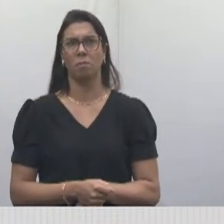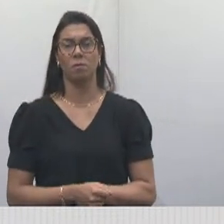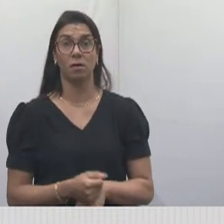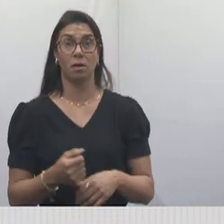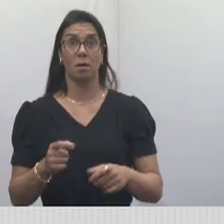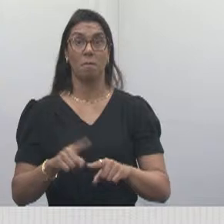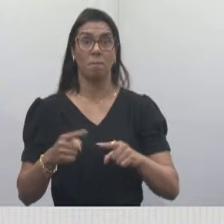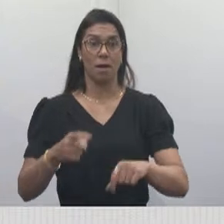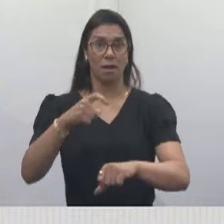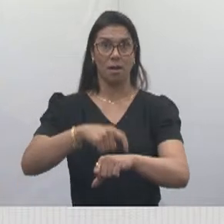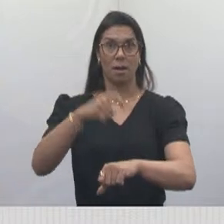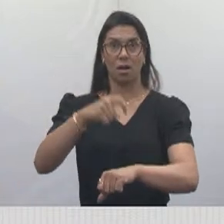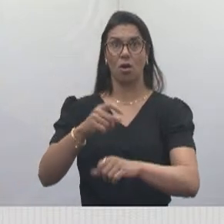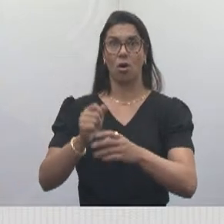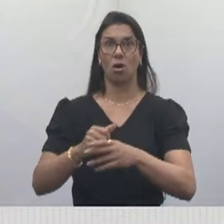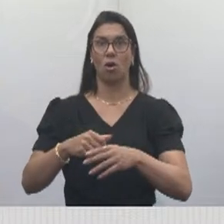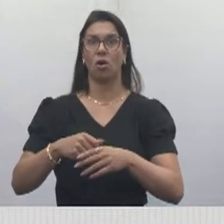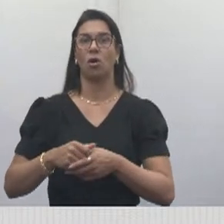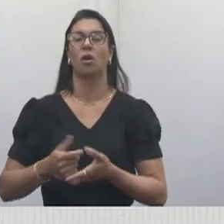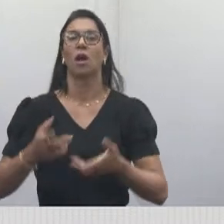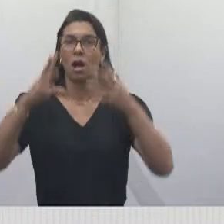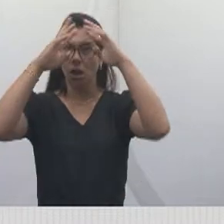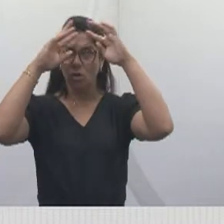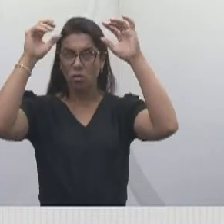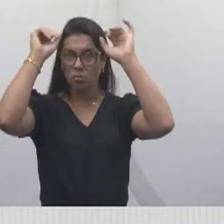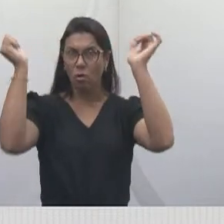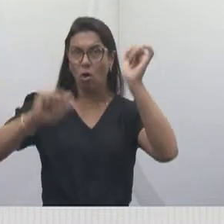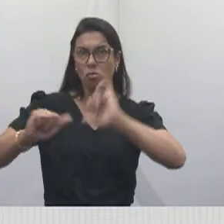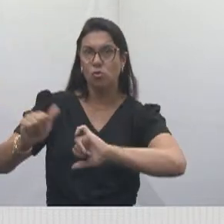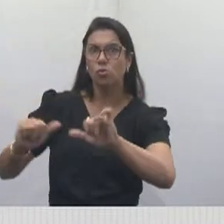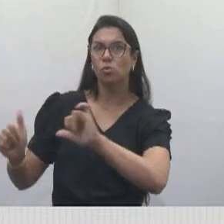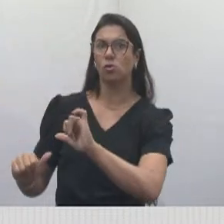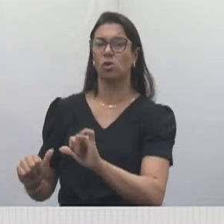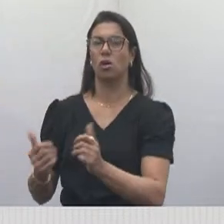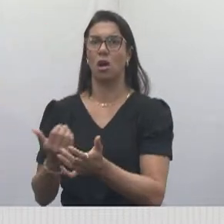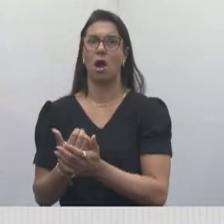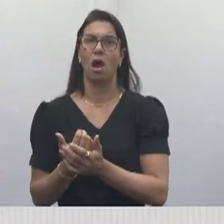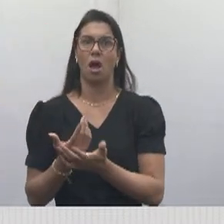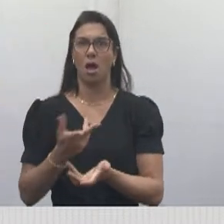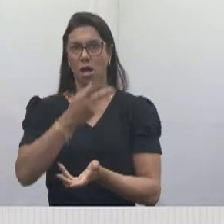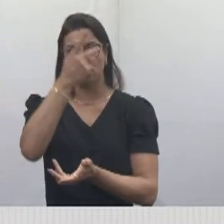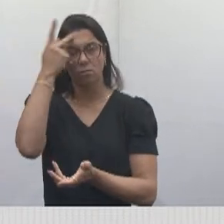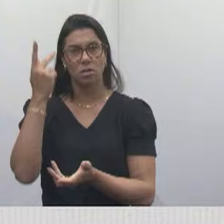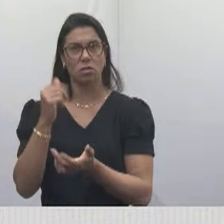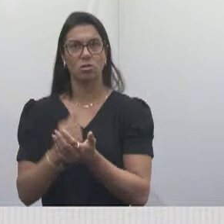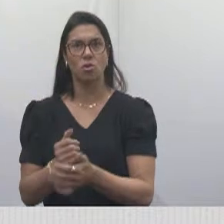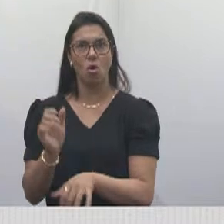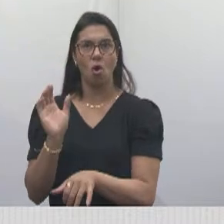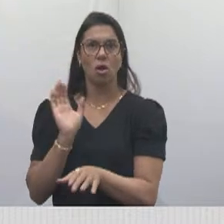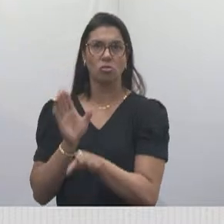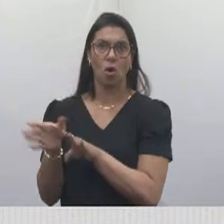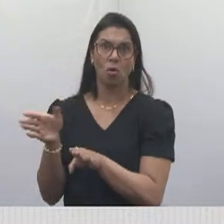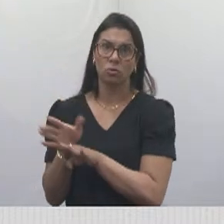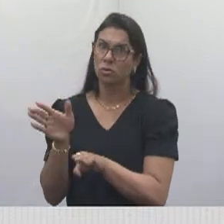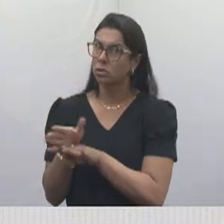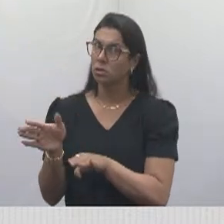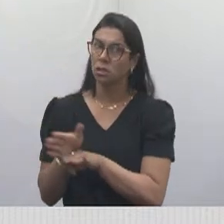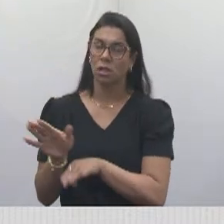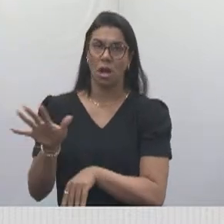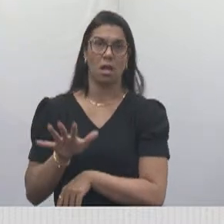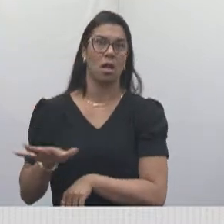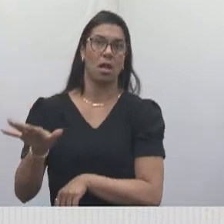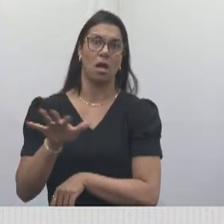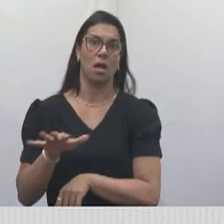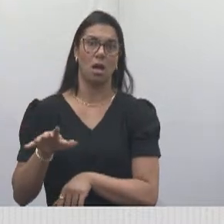em que o tribunal julgar, o plenário, os conselheiros, não o técnico. Às vezes os técnicos não é nem formado em direito. Nós